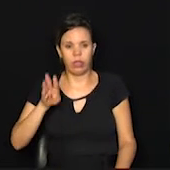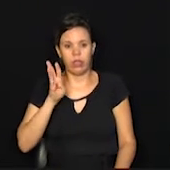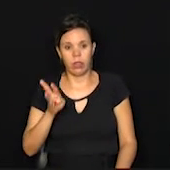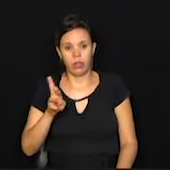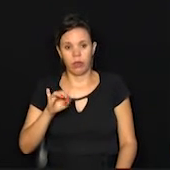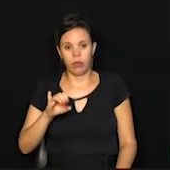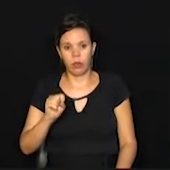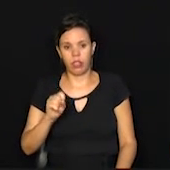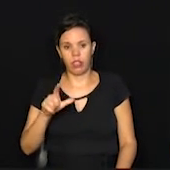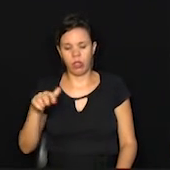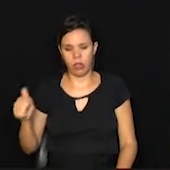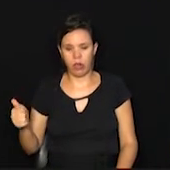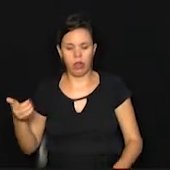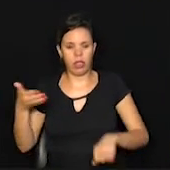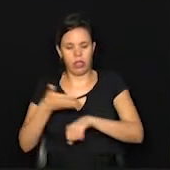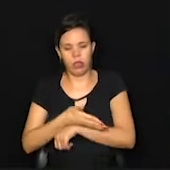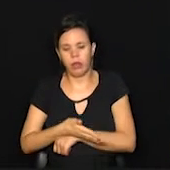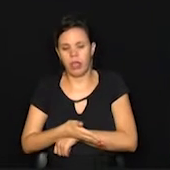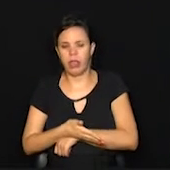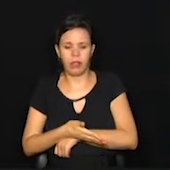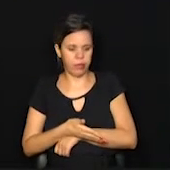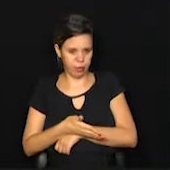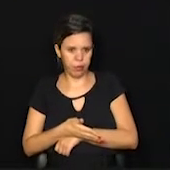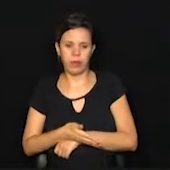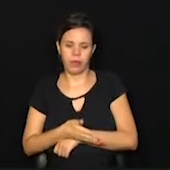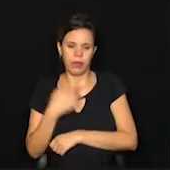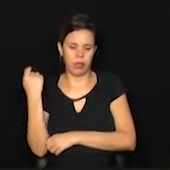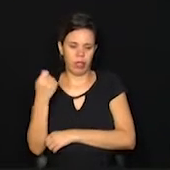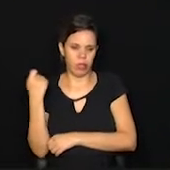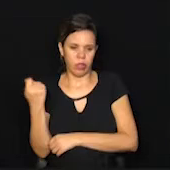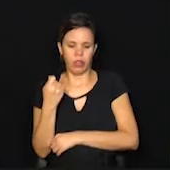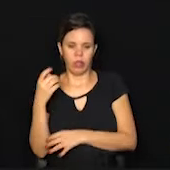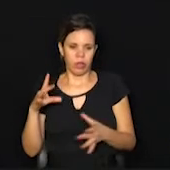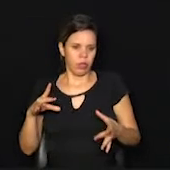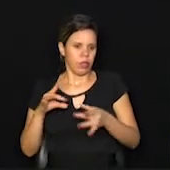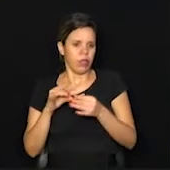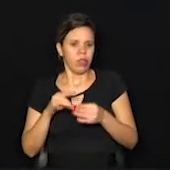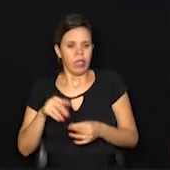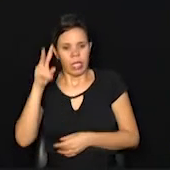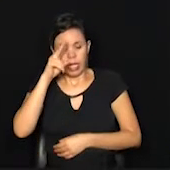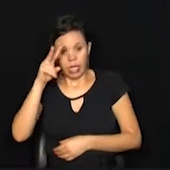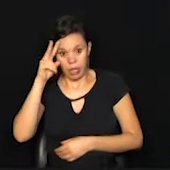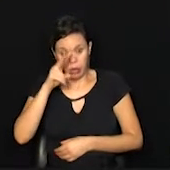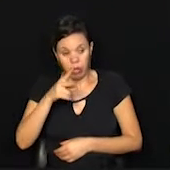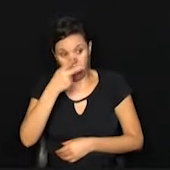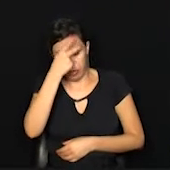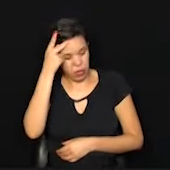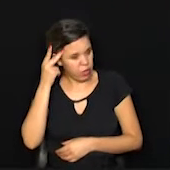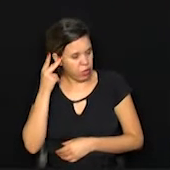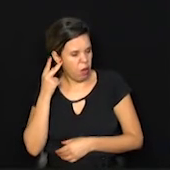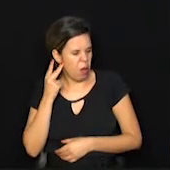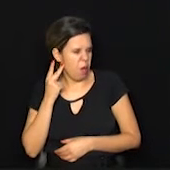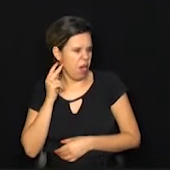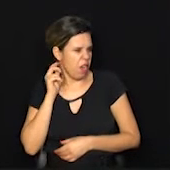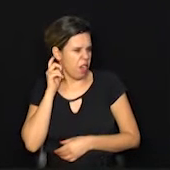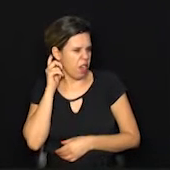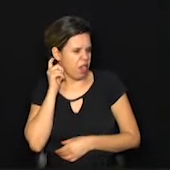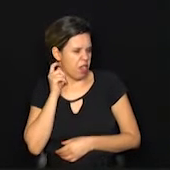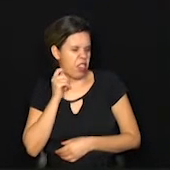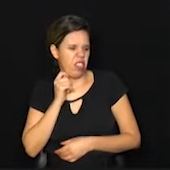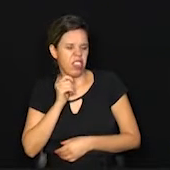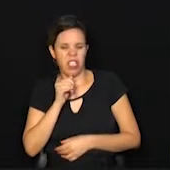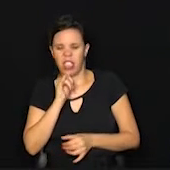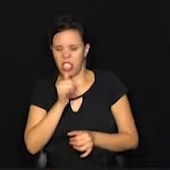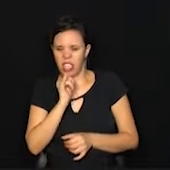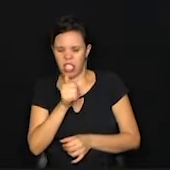do Rio Grande do Sul fez uma cadeia da legalidade e todo mundo lembra do Brizola com uma metralhadora e disse para o